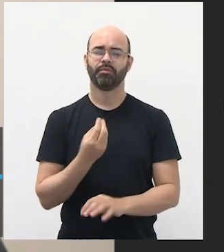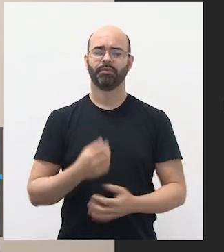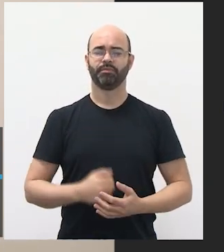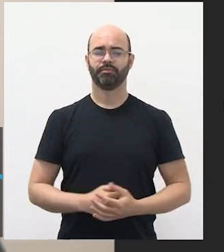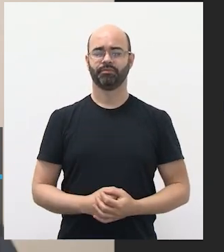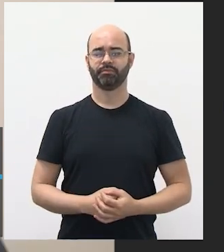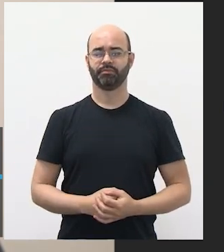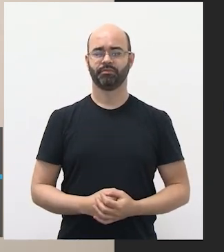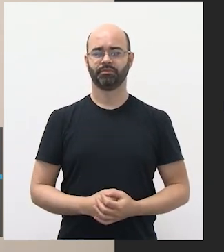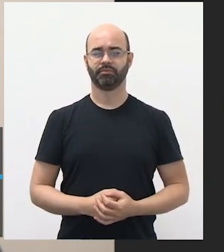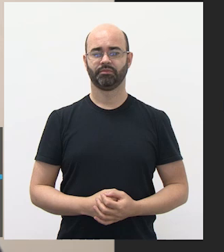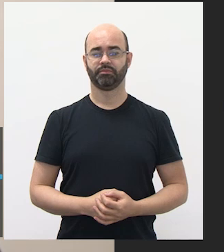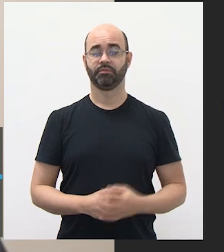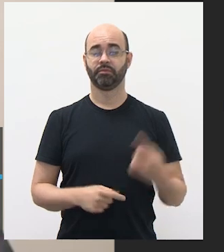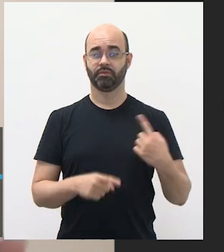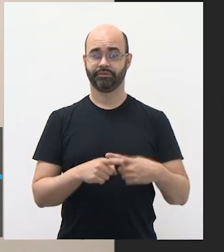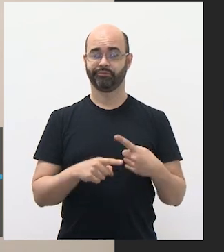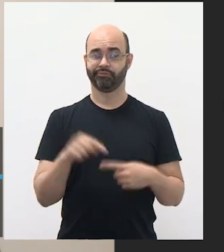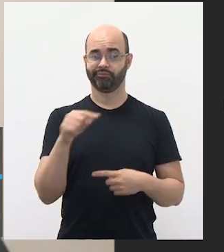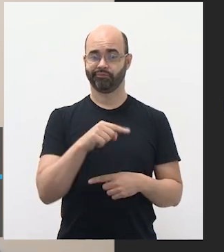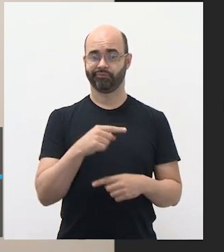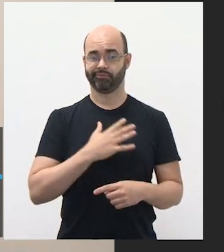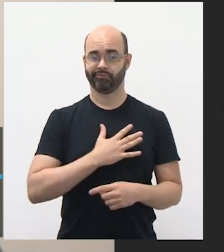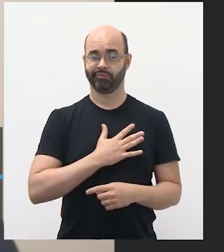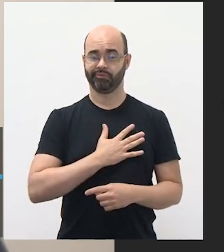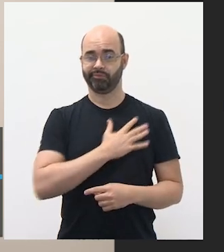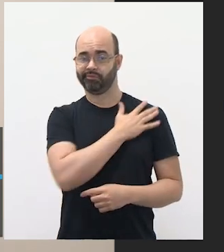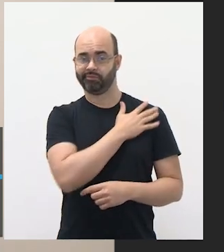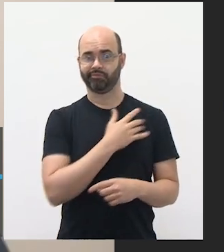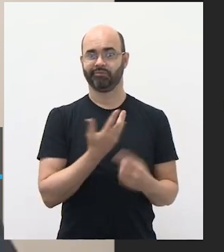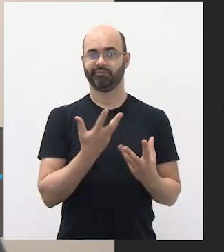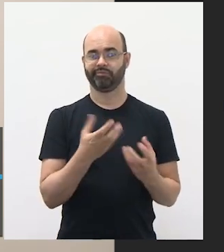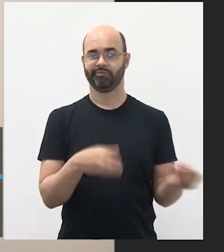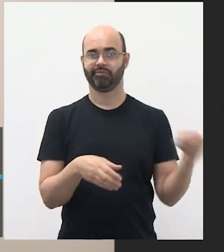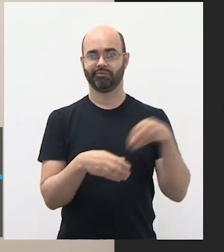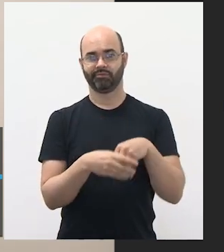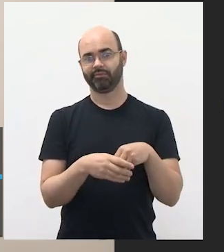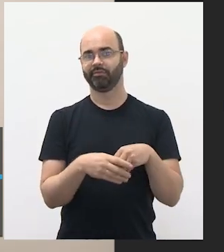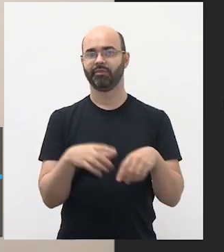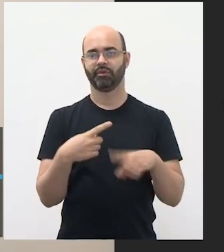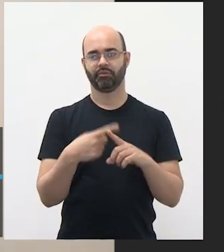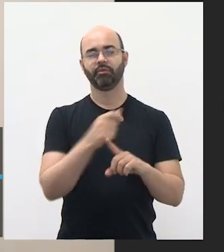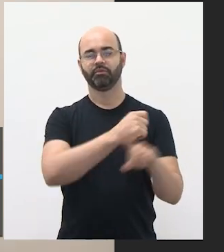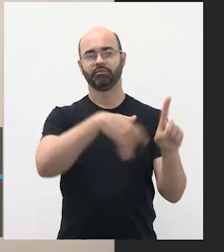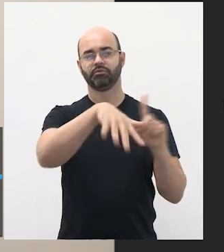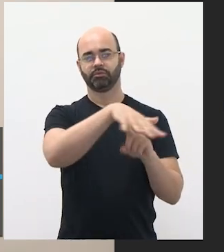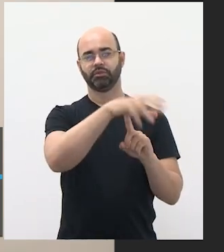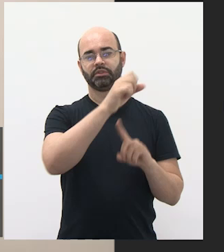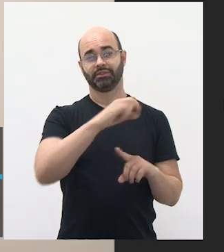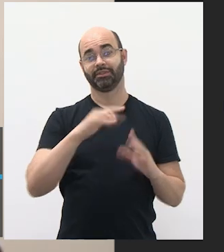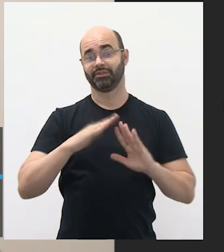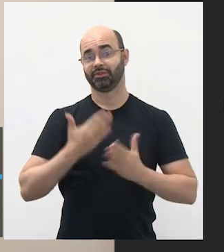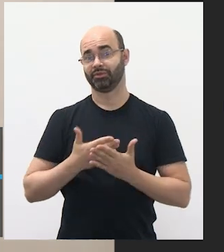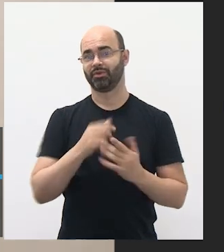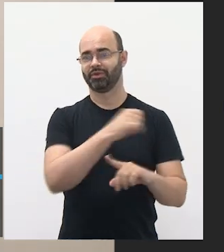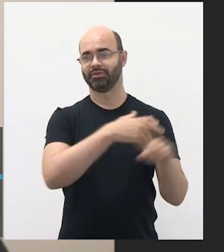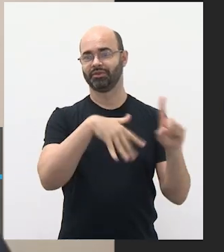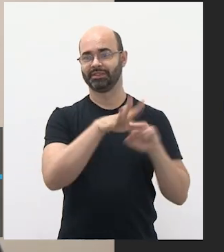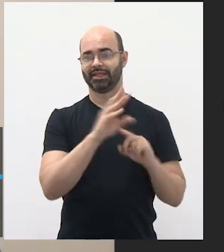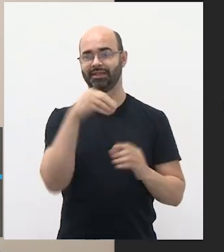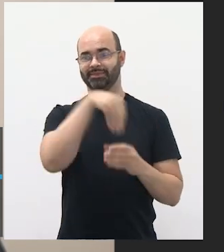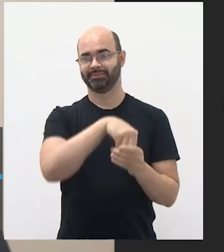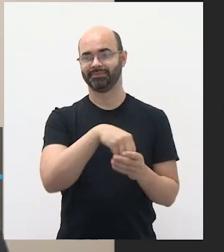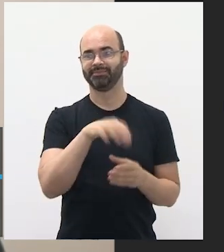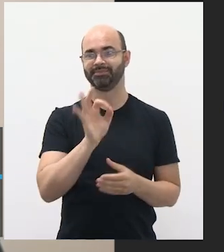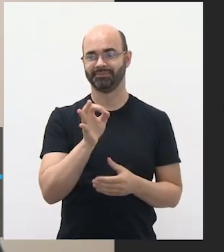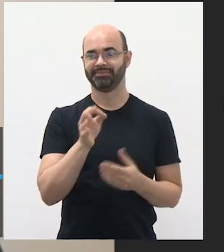porque é nela que os preconceitos estão, né? O preconceito e a discriminação está na sociedade, a escola faz parte da sociedade, e